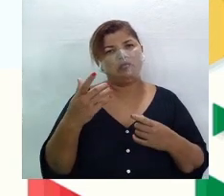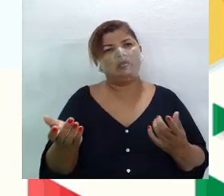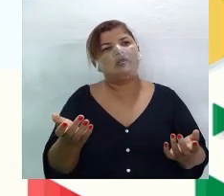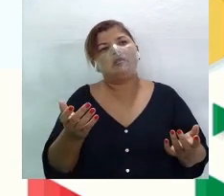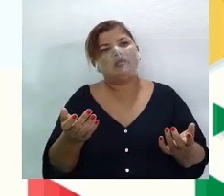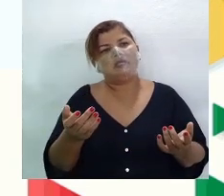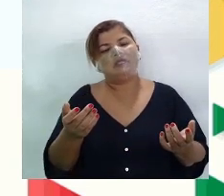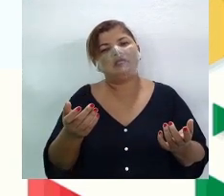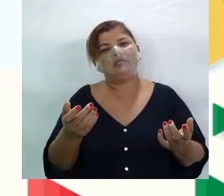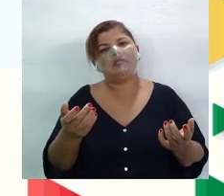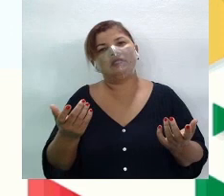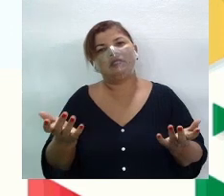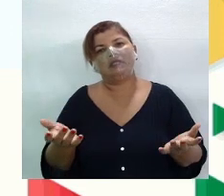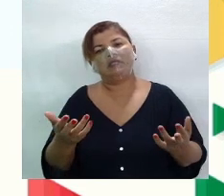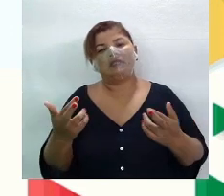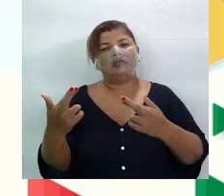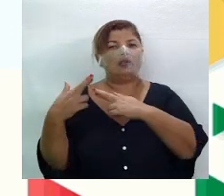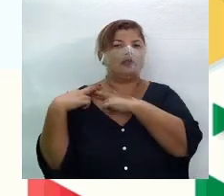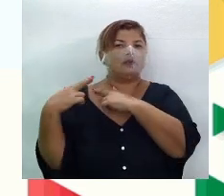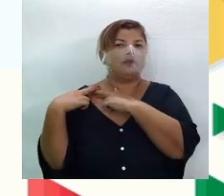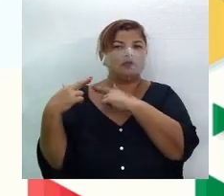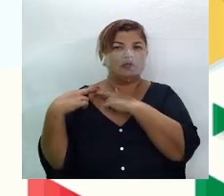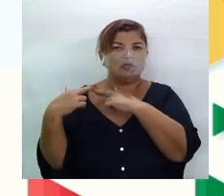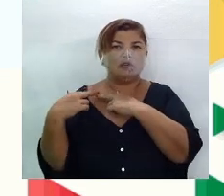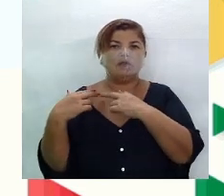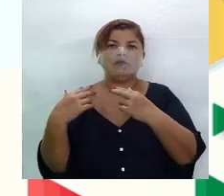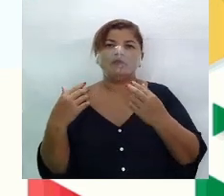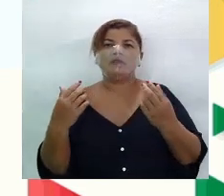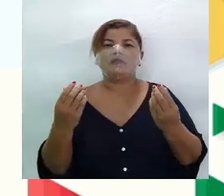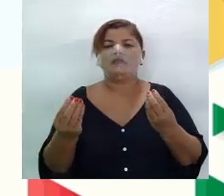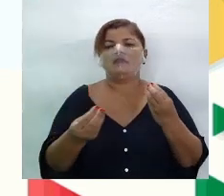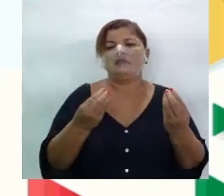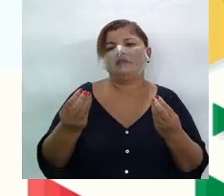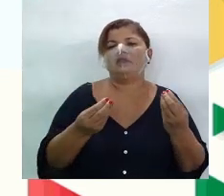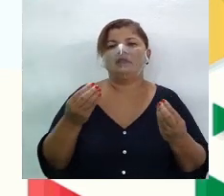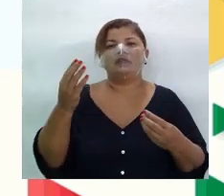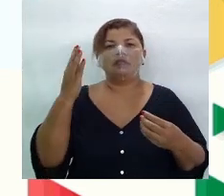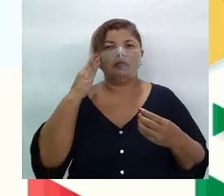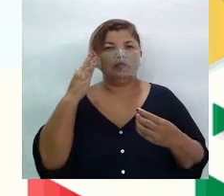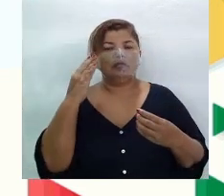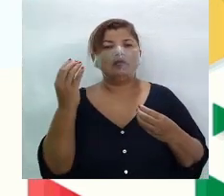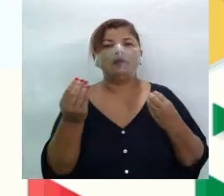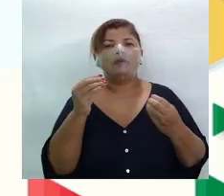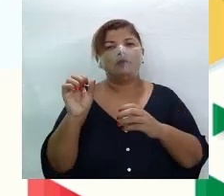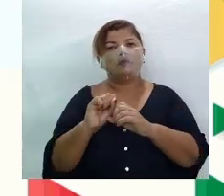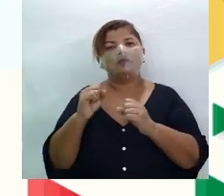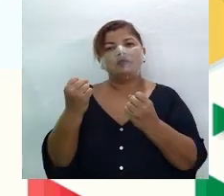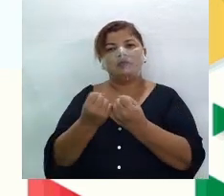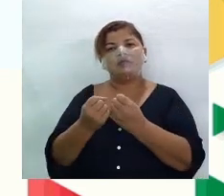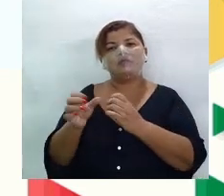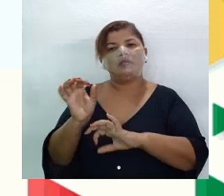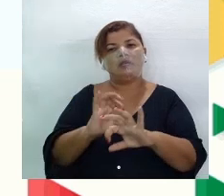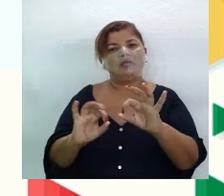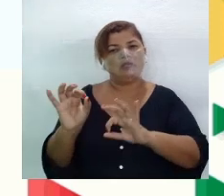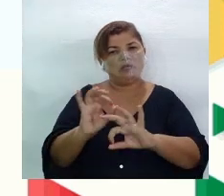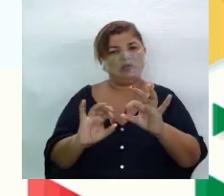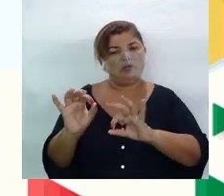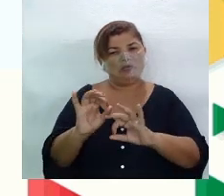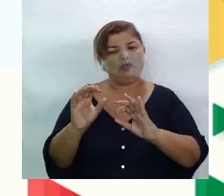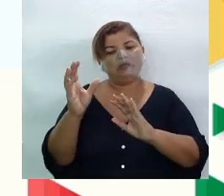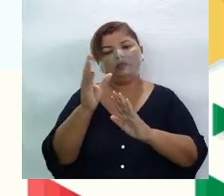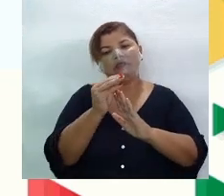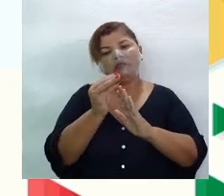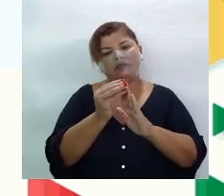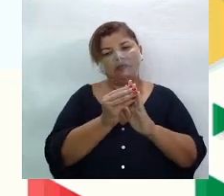cientista social, alguém responsável por tentar entender como a sociedade se organiza a partir dos registros